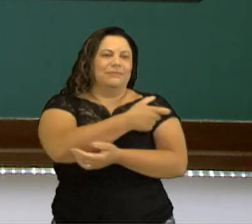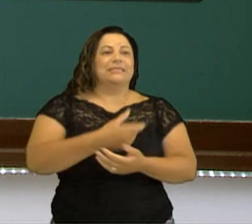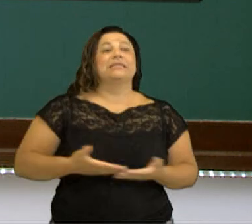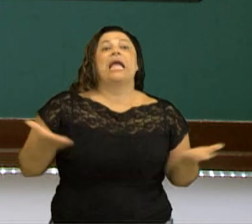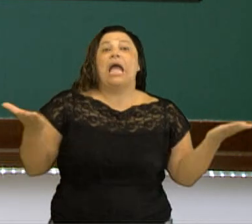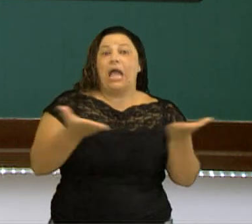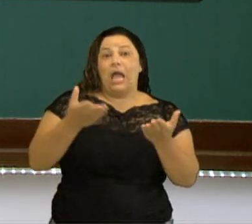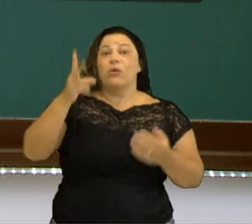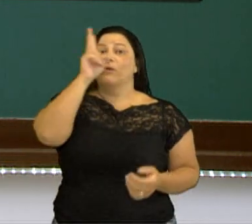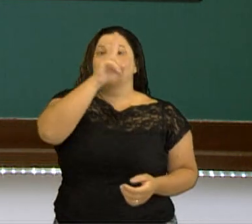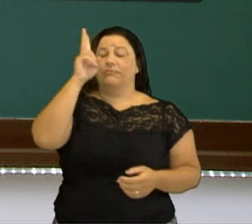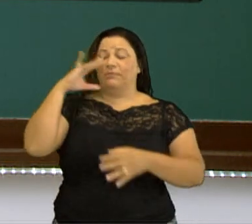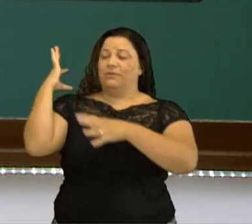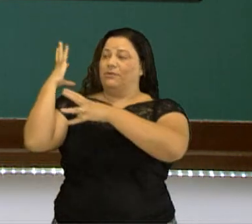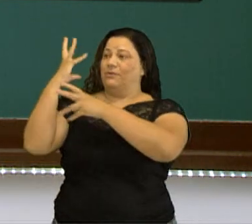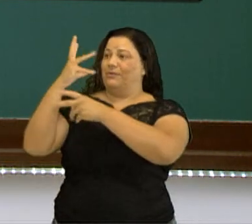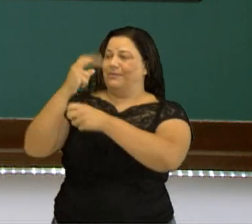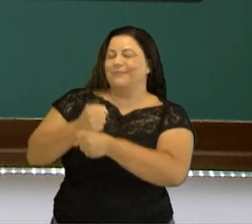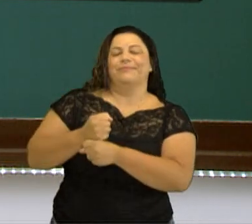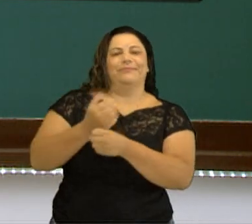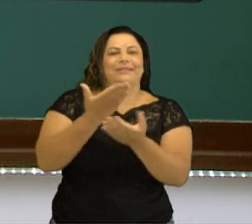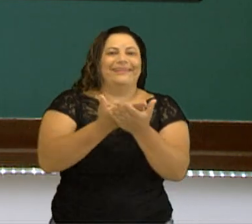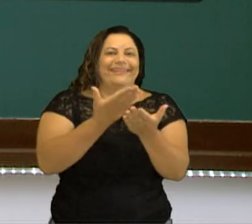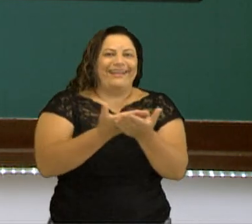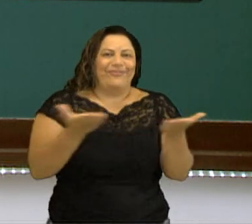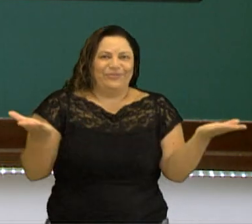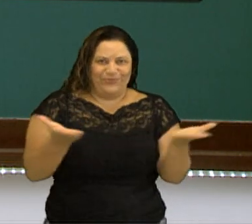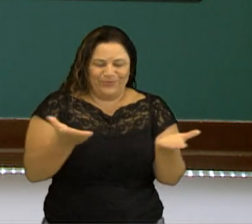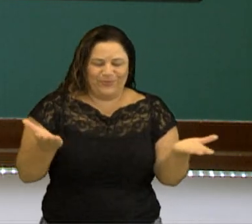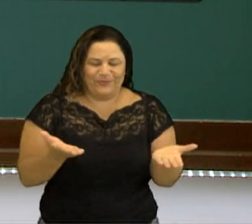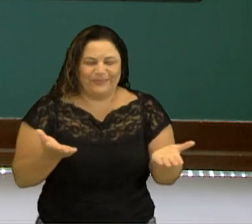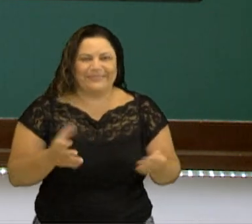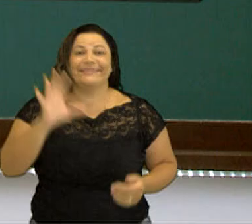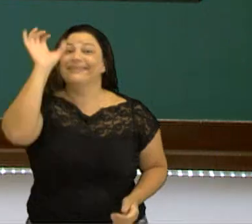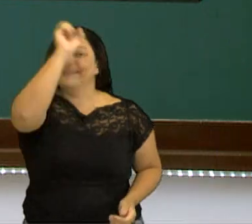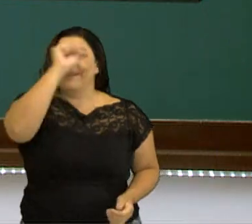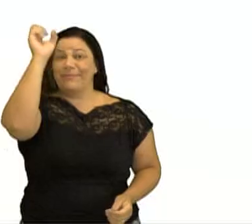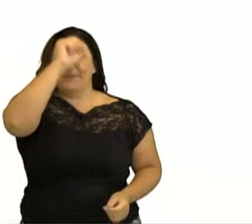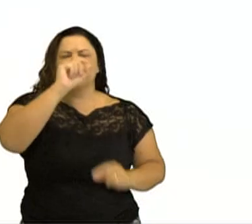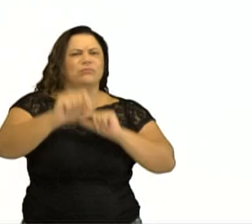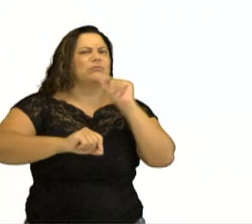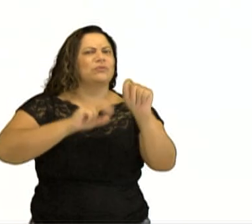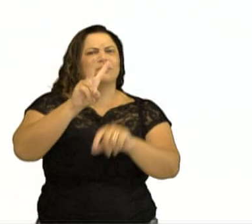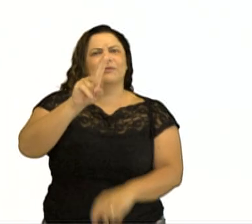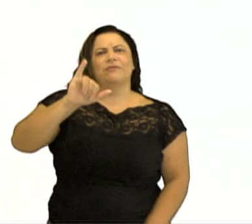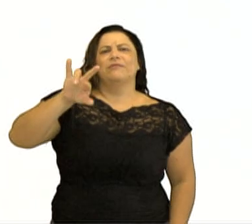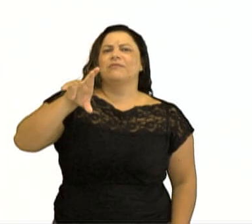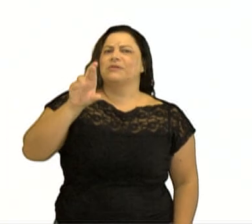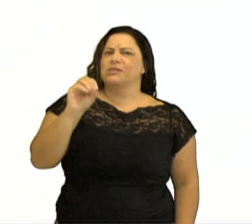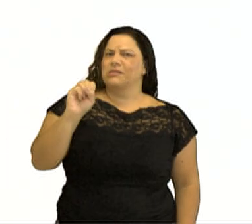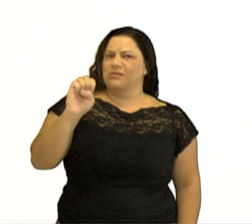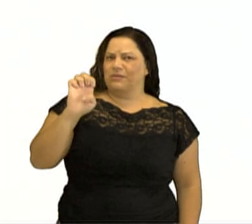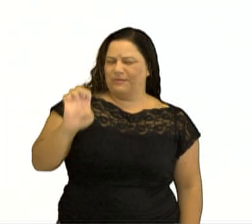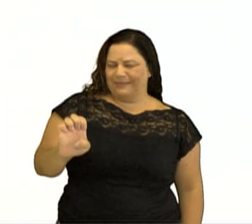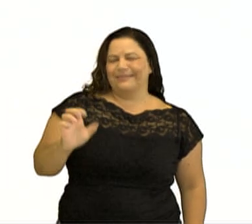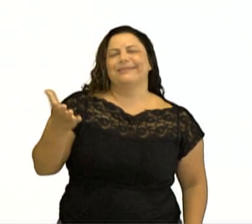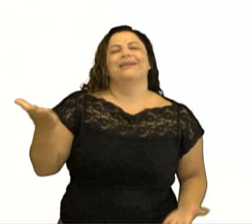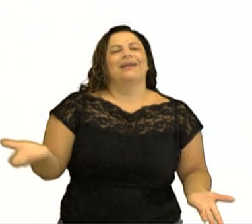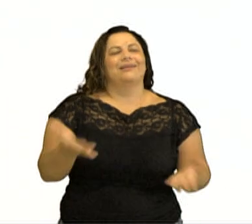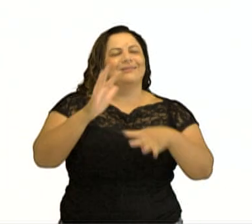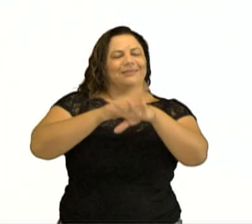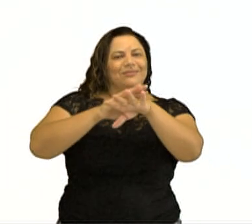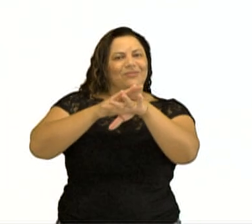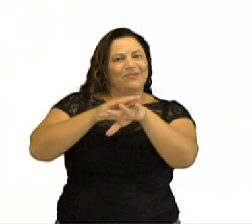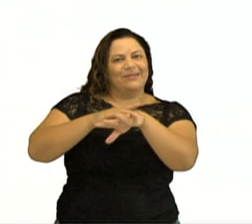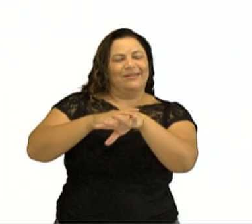vai retomar tudo aquilo que vimos na aula de hoje. Hoje nós aprendemos o que são viroses, que são doenças causadas por vírus.